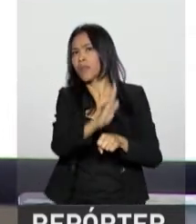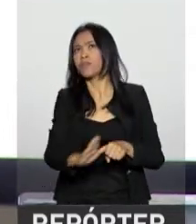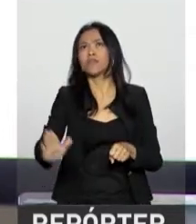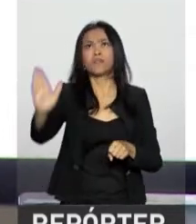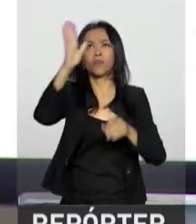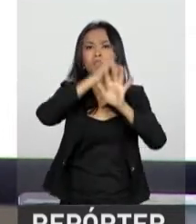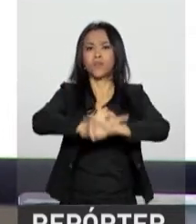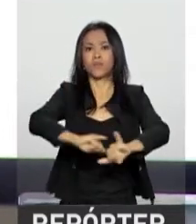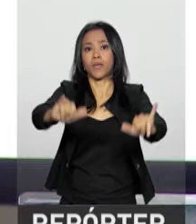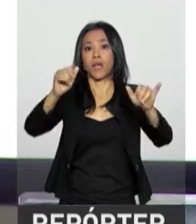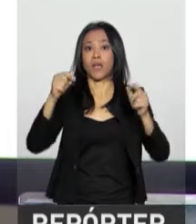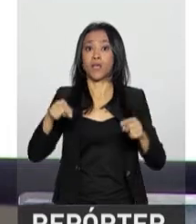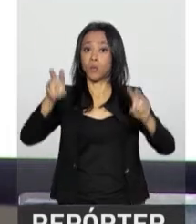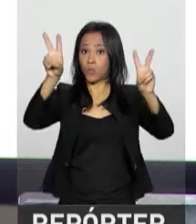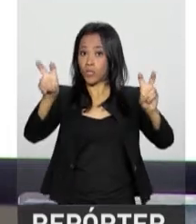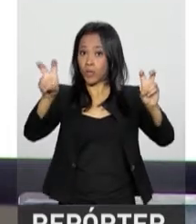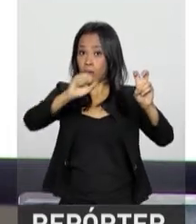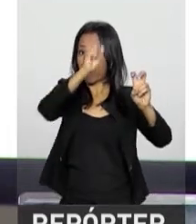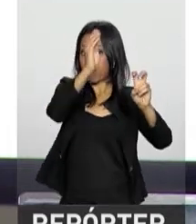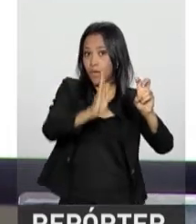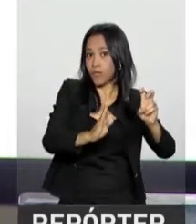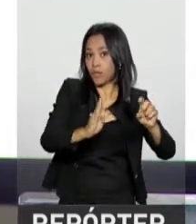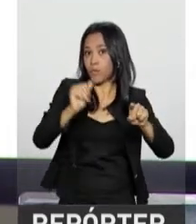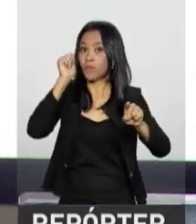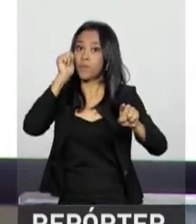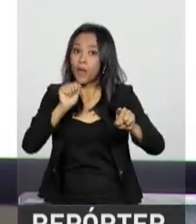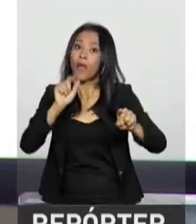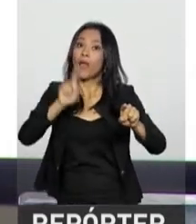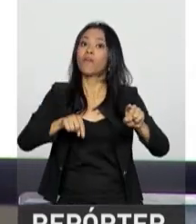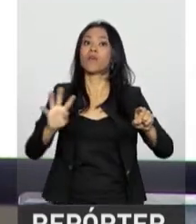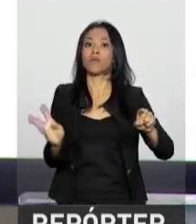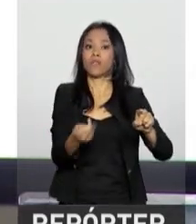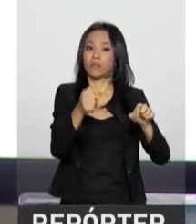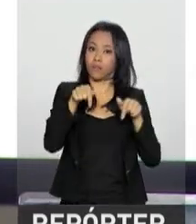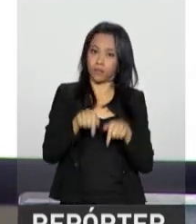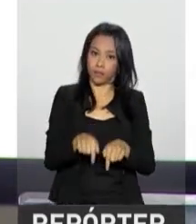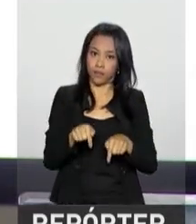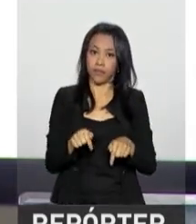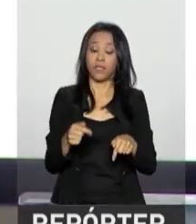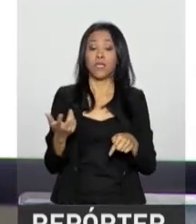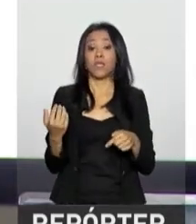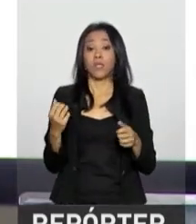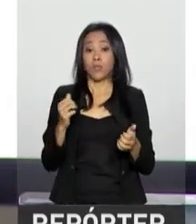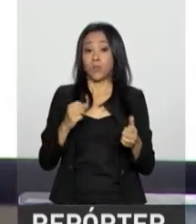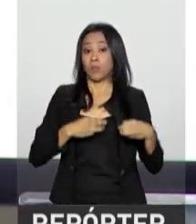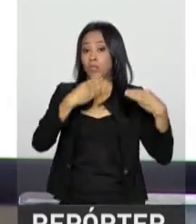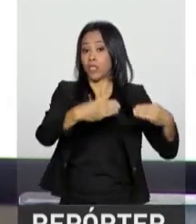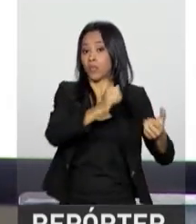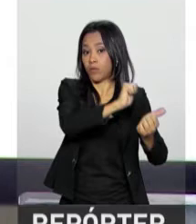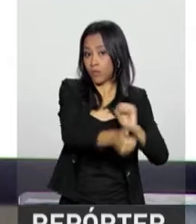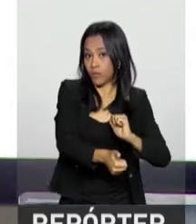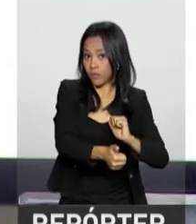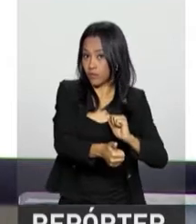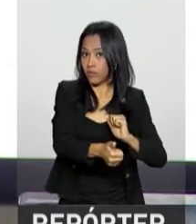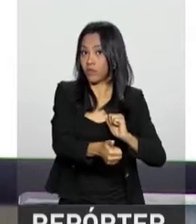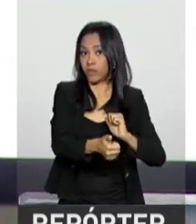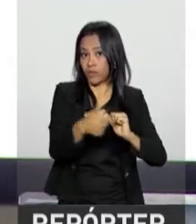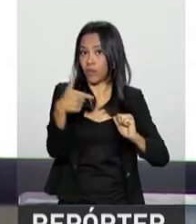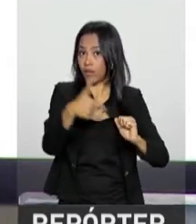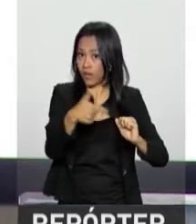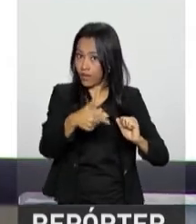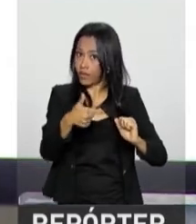mulher ele faz exatamente esse momento que nós estamos vivenciando aqui ministério do esporte vem e